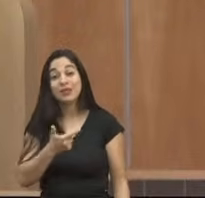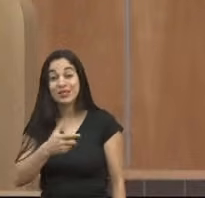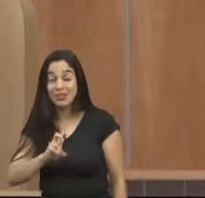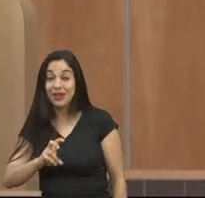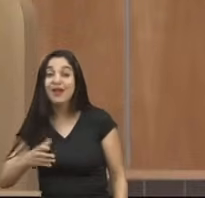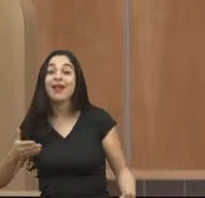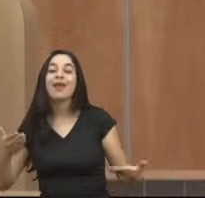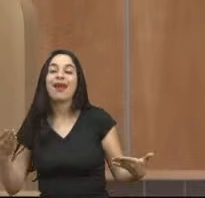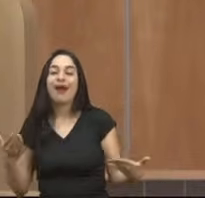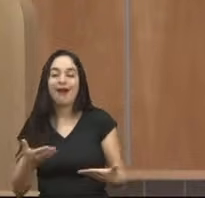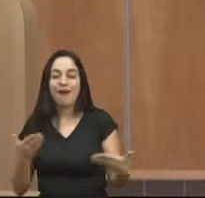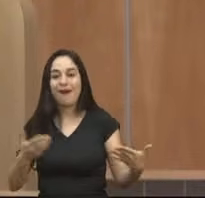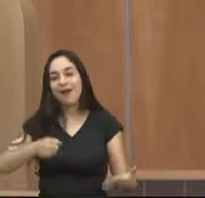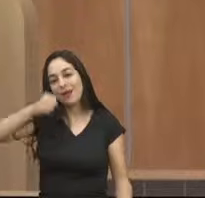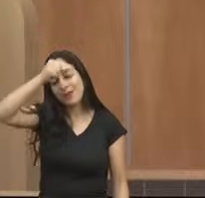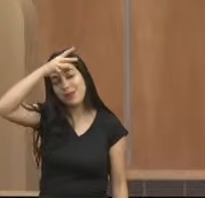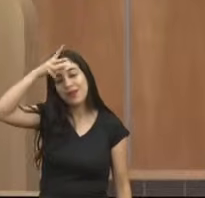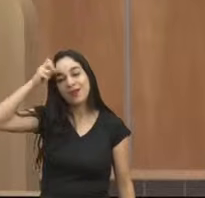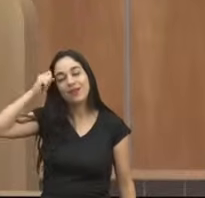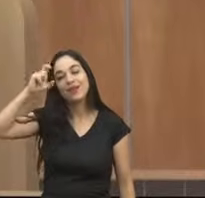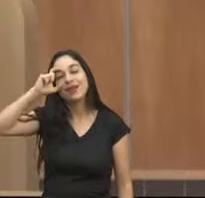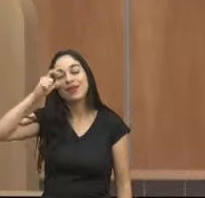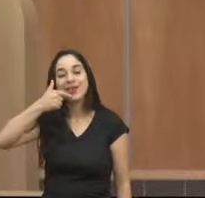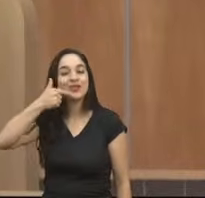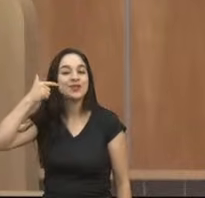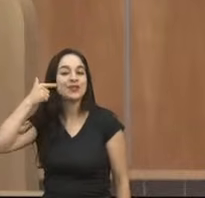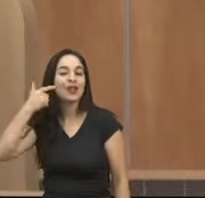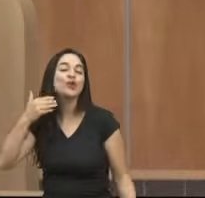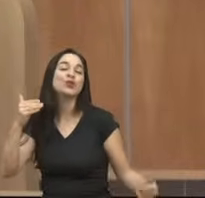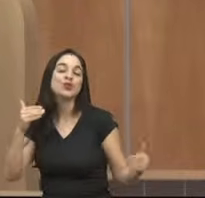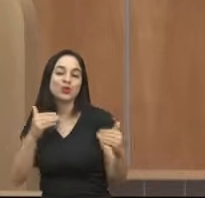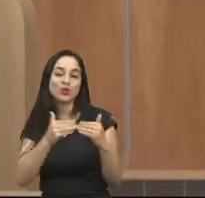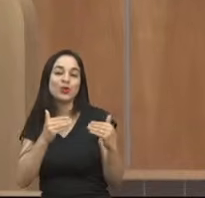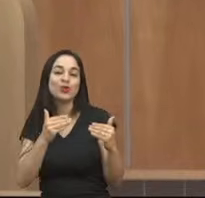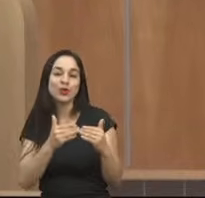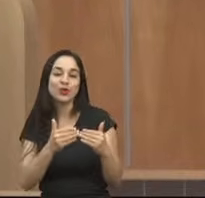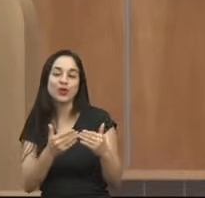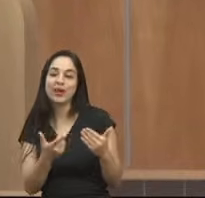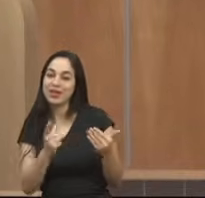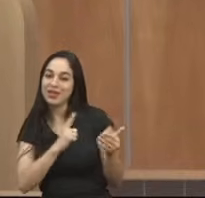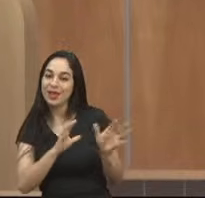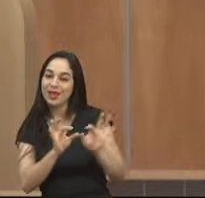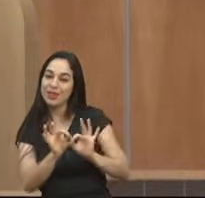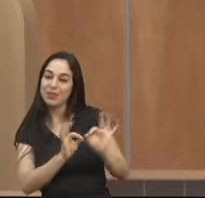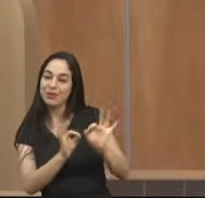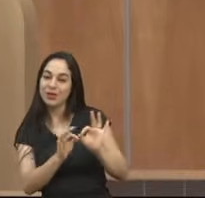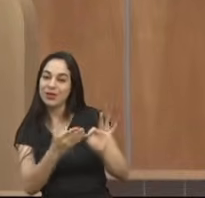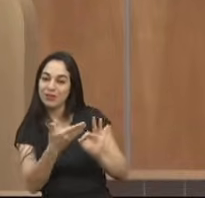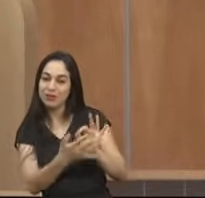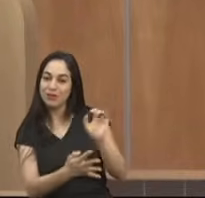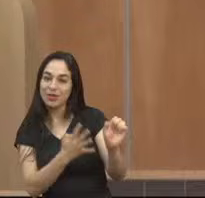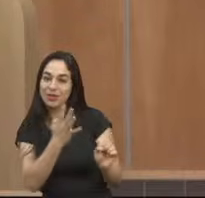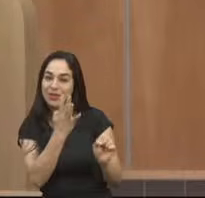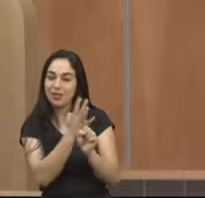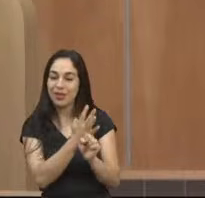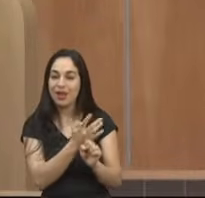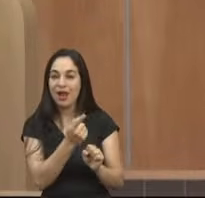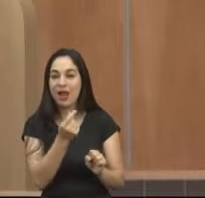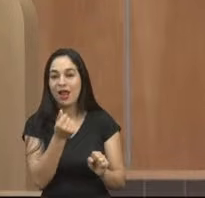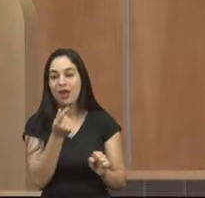prefeito Celso Florencio comprou essa ideia e está também no seu planejamento, no seu orçamento